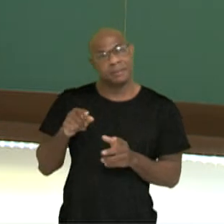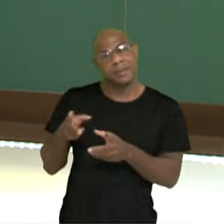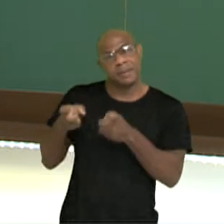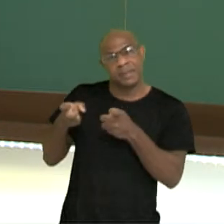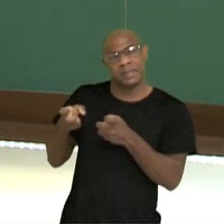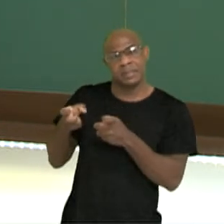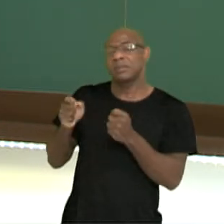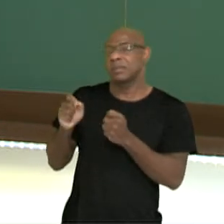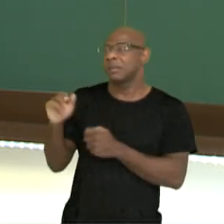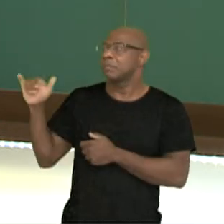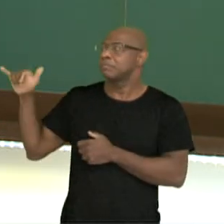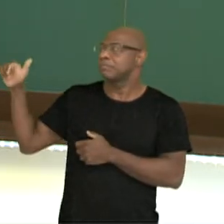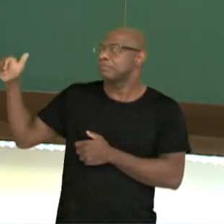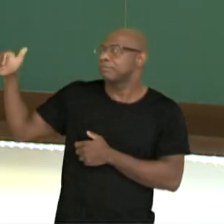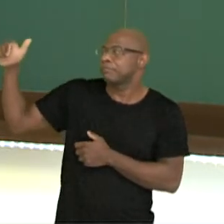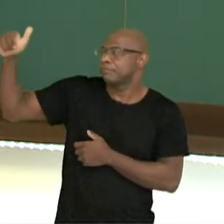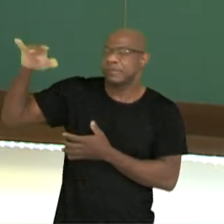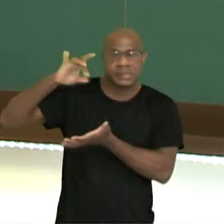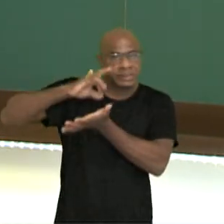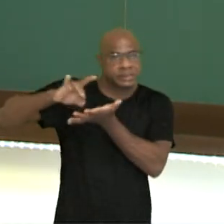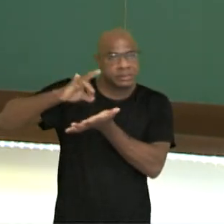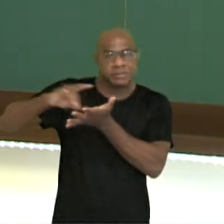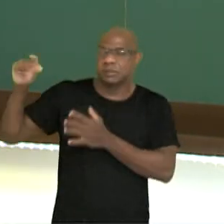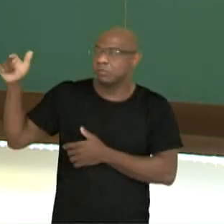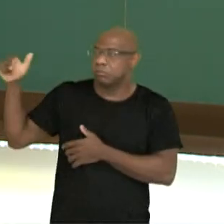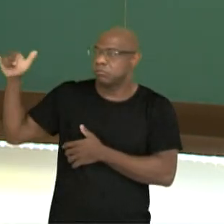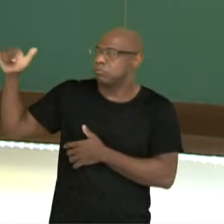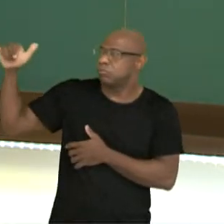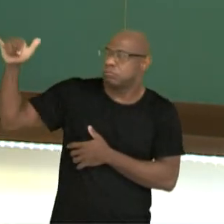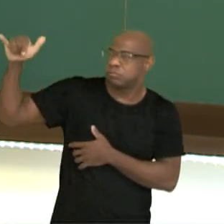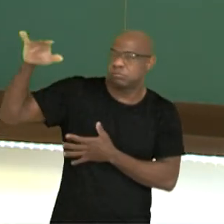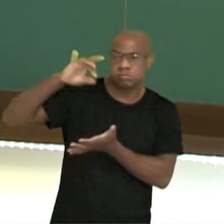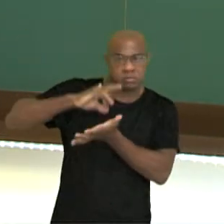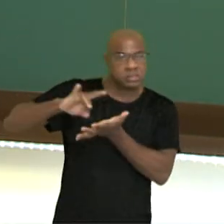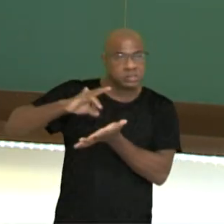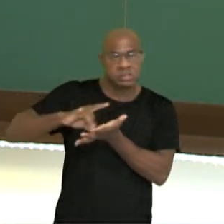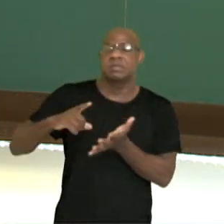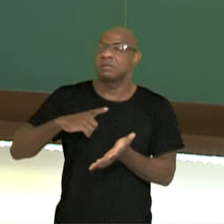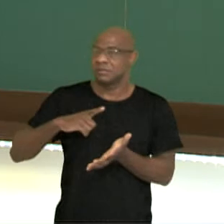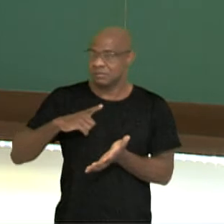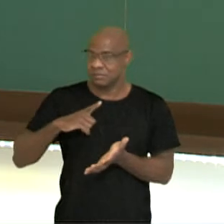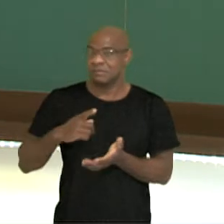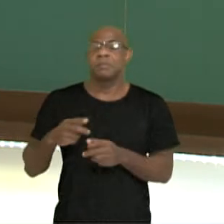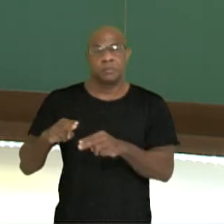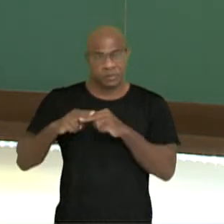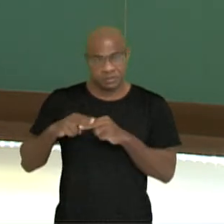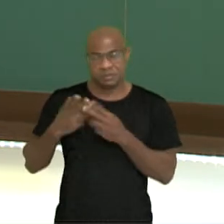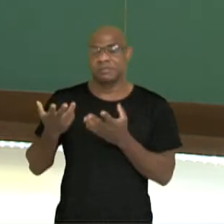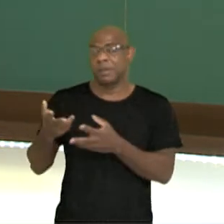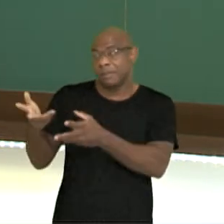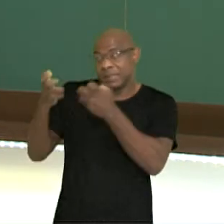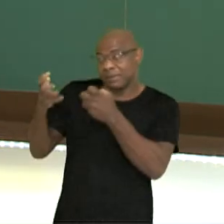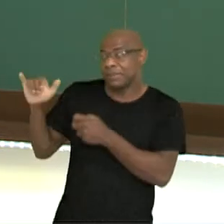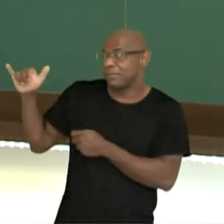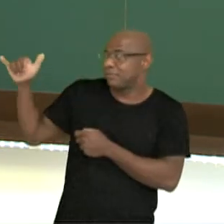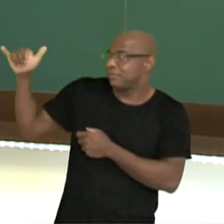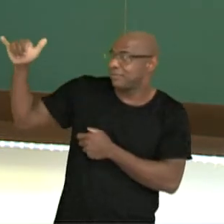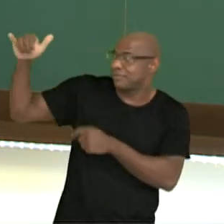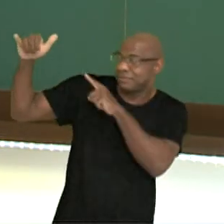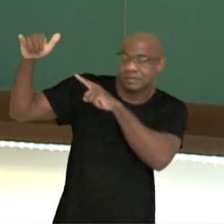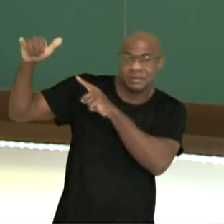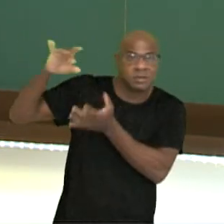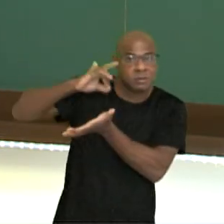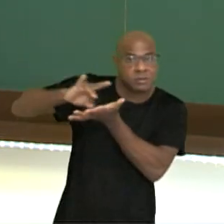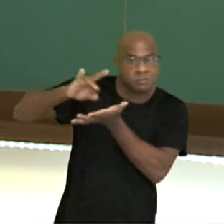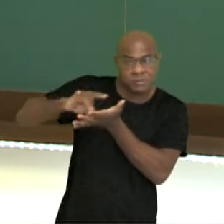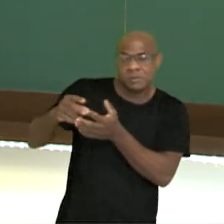aeronaves inimigas. Tá? Então foi um invento criado com propósitos bélicos, né, durante um grande conflito aí da humanidade, para que a gente